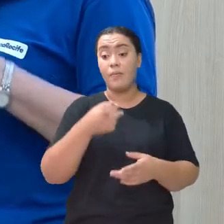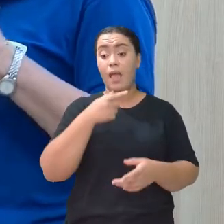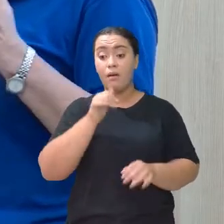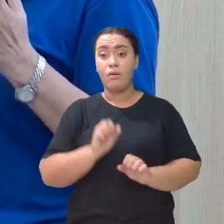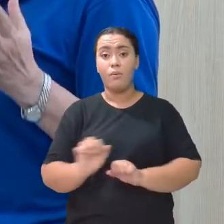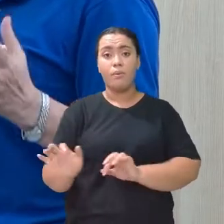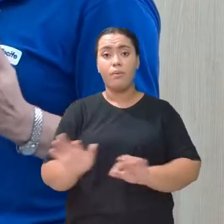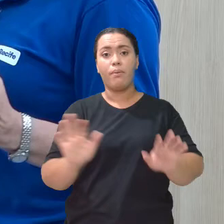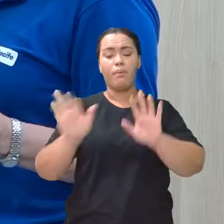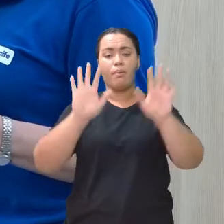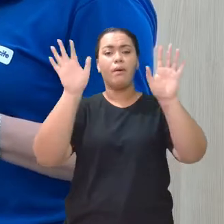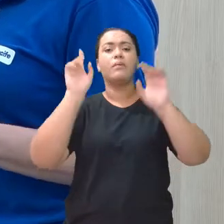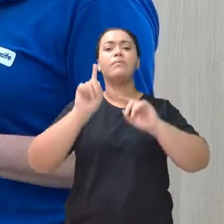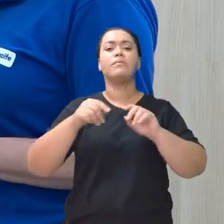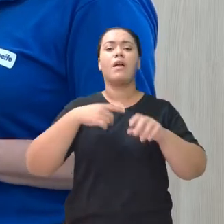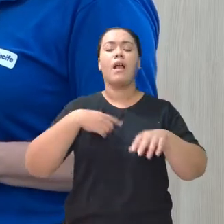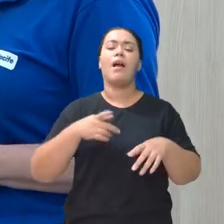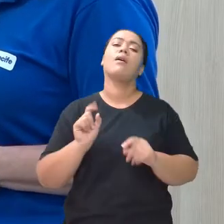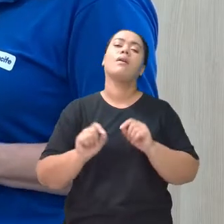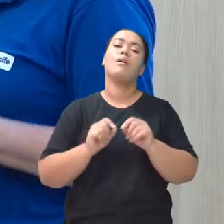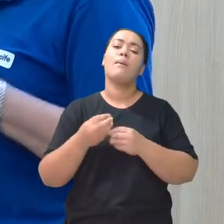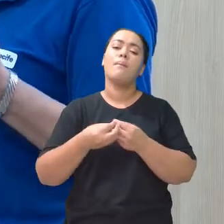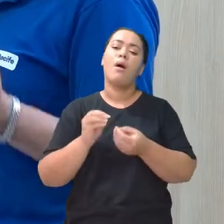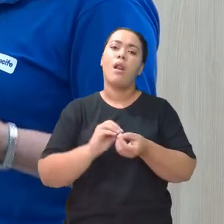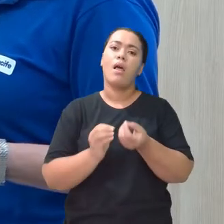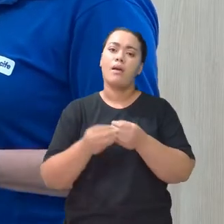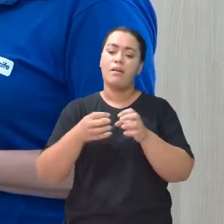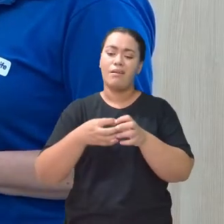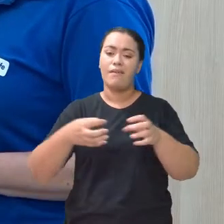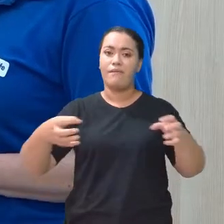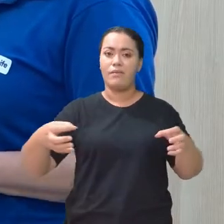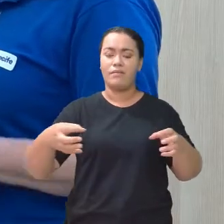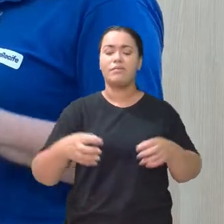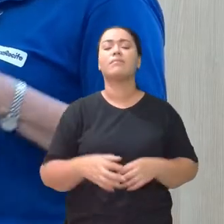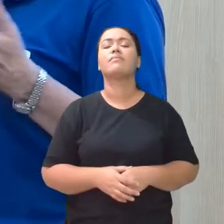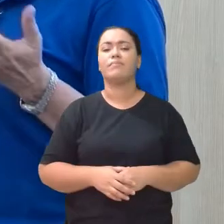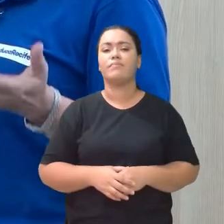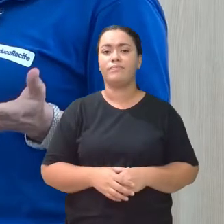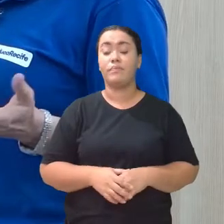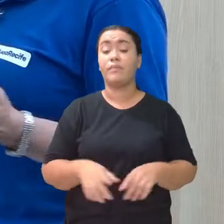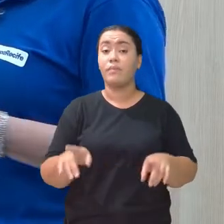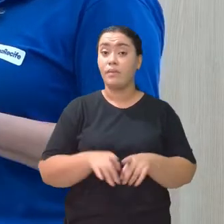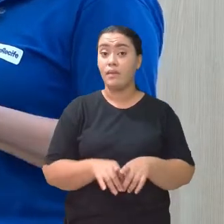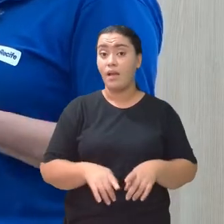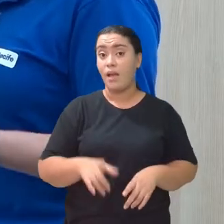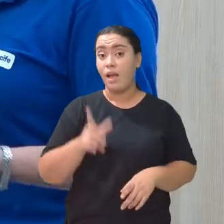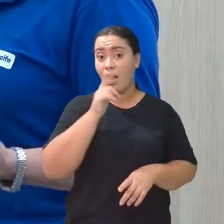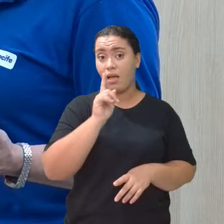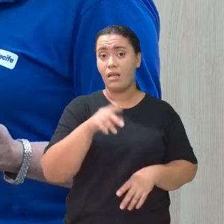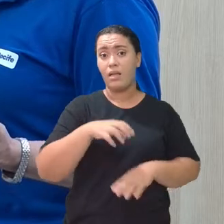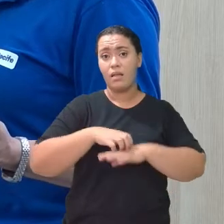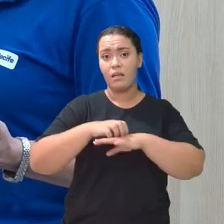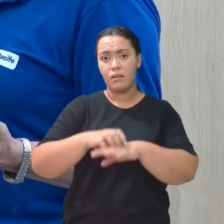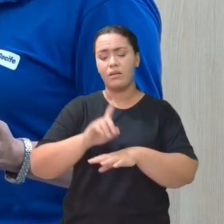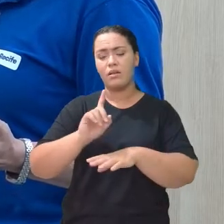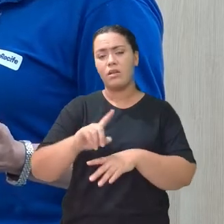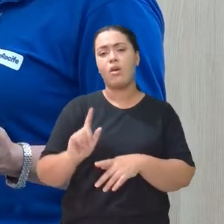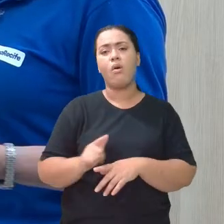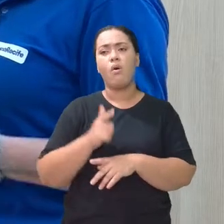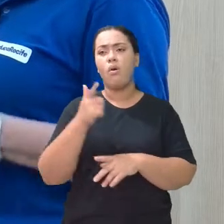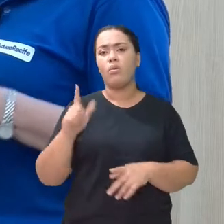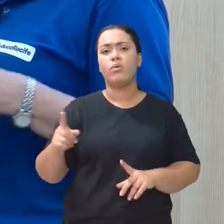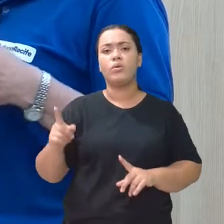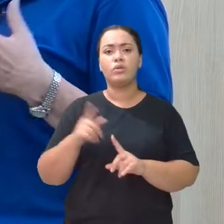elas estão totalmente afastadas umas das outras, professora. Olha e aí. a água também é um transporte de substâncias, né,